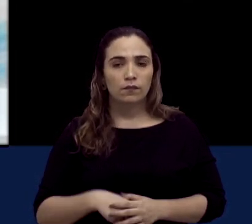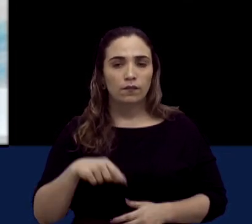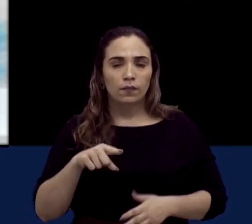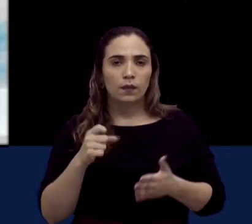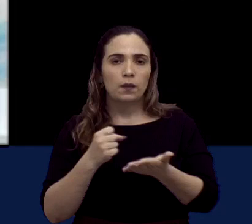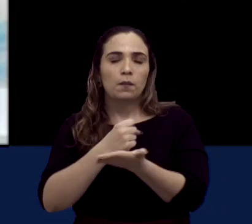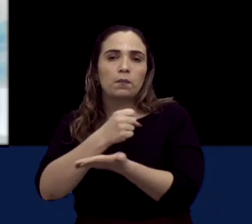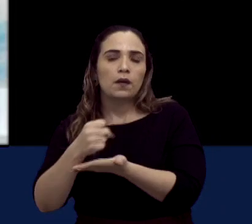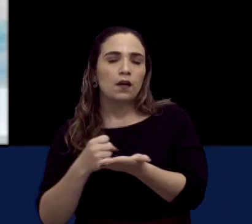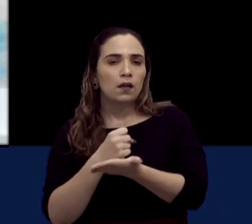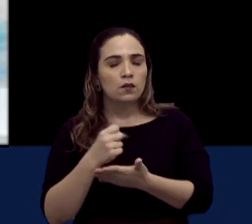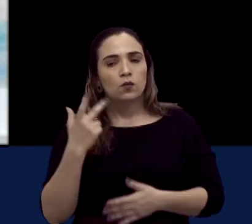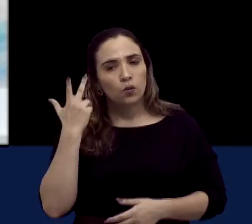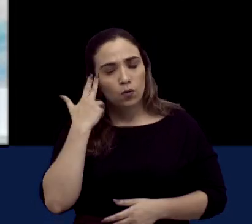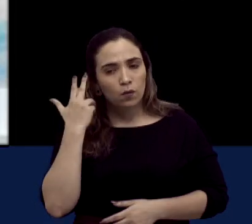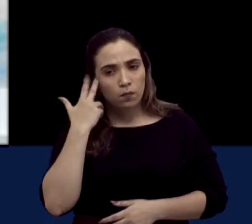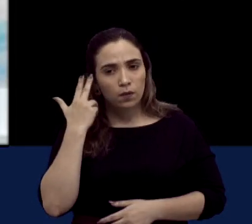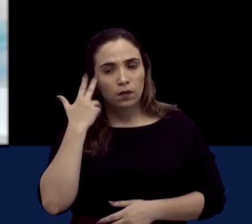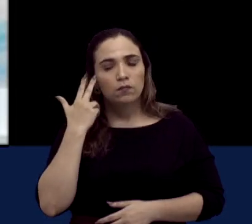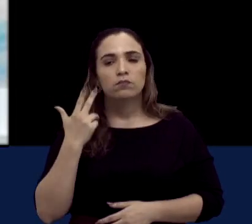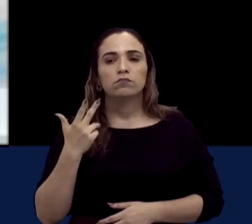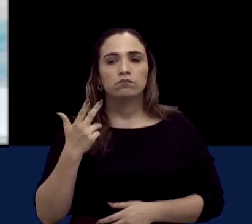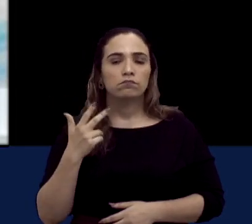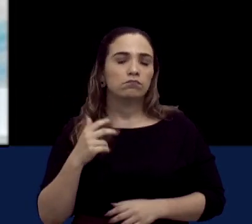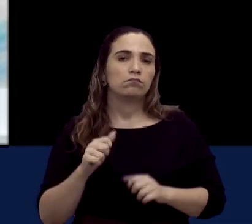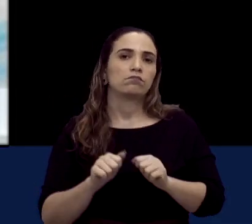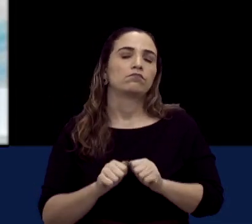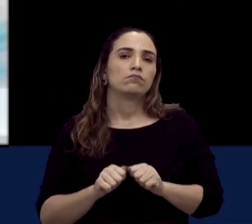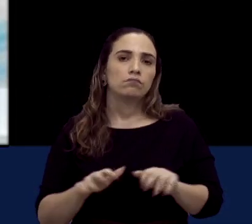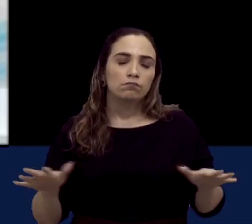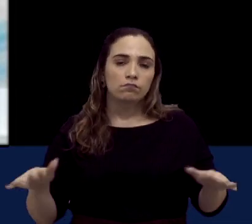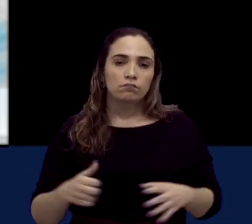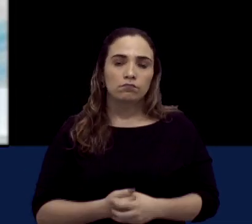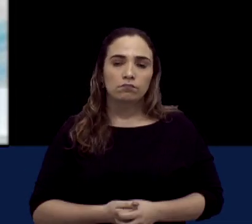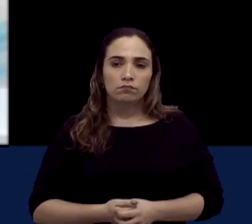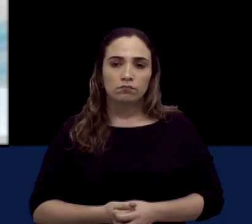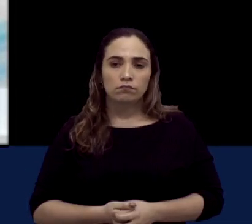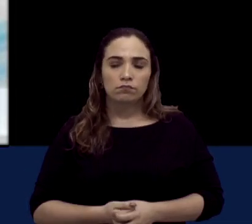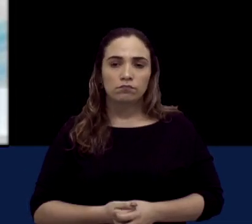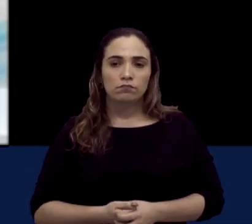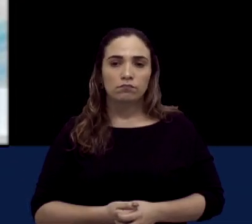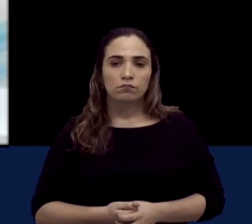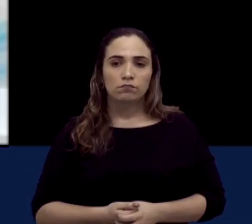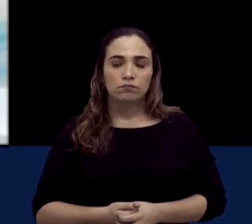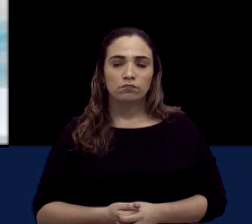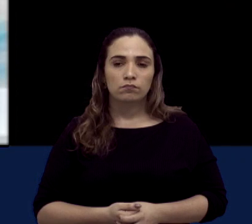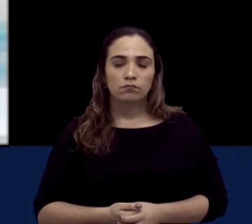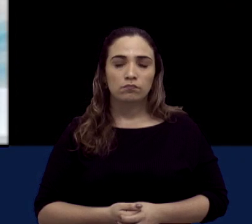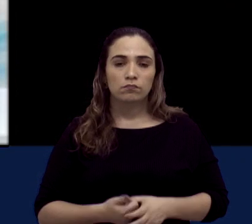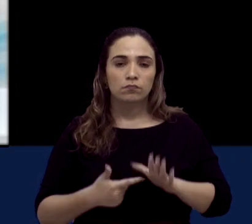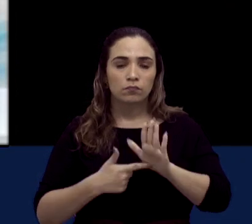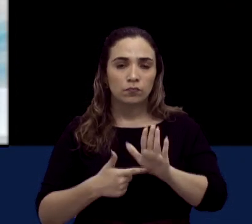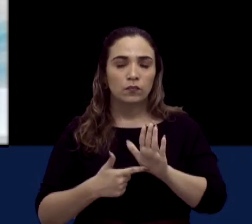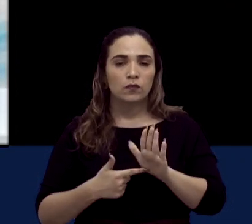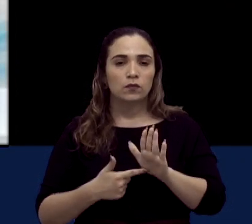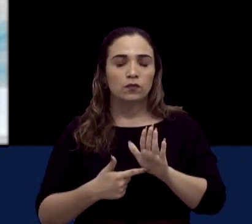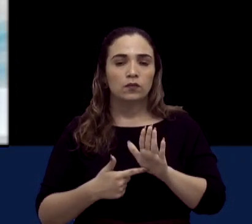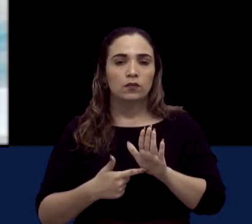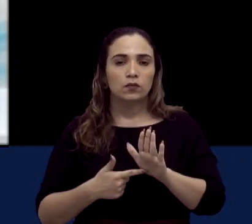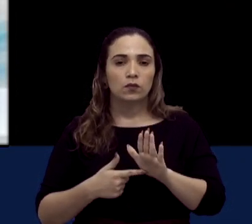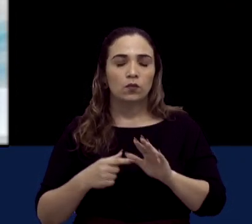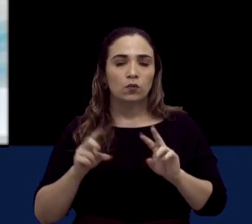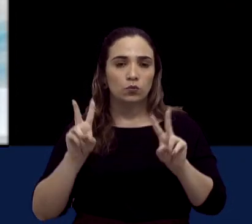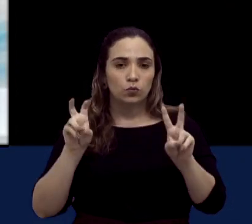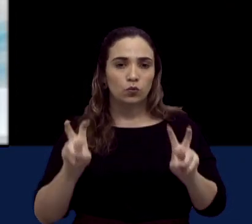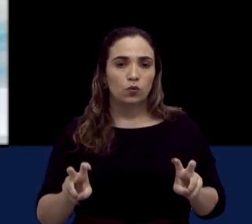né? Passando aqui para vocês, só para ficar aí como um exercício aí de tudo que a gente